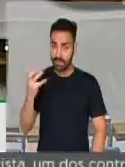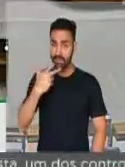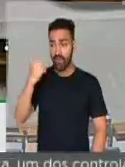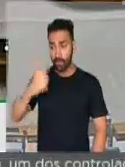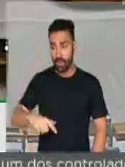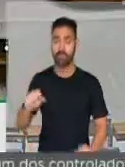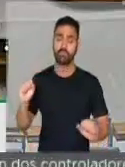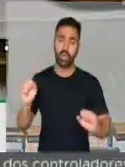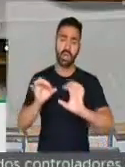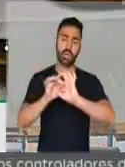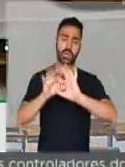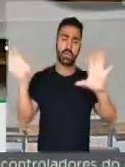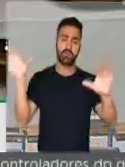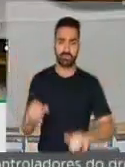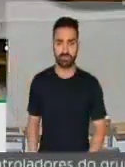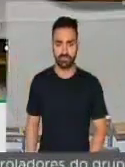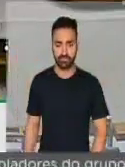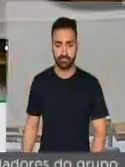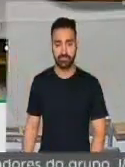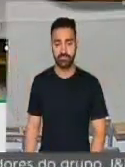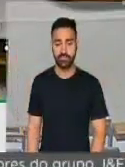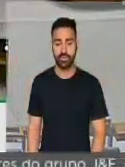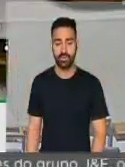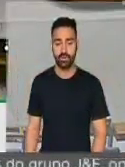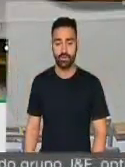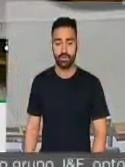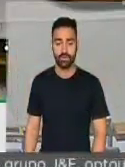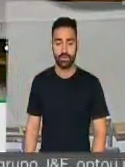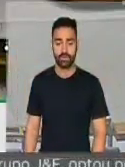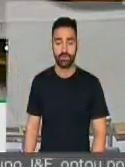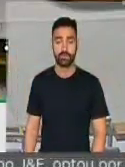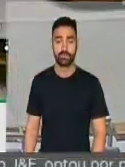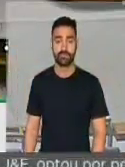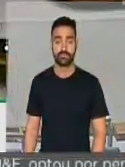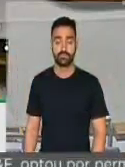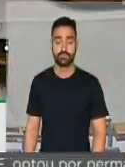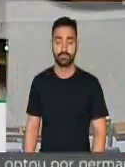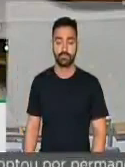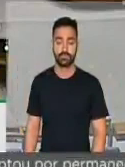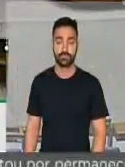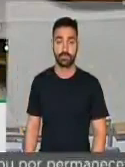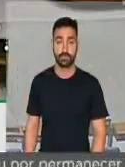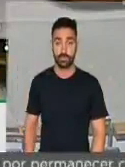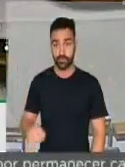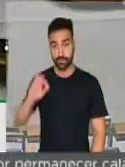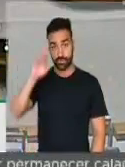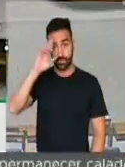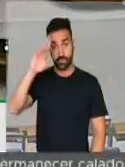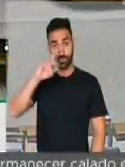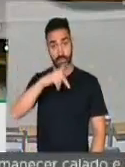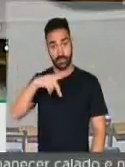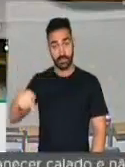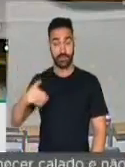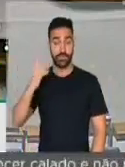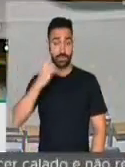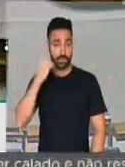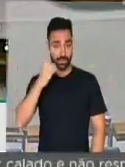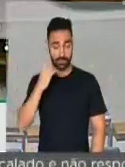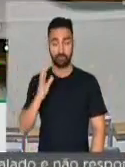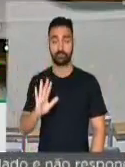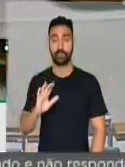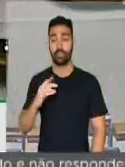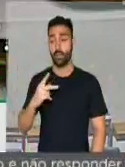A gente deixa aí, tá bom? Senhor presidente, senhoras e senhores parlamentares, o povo do